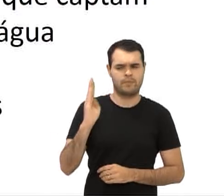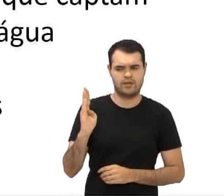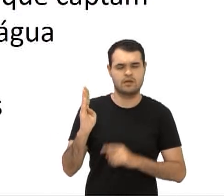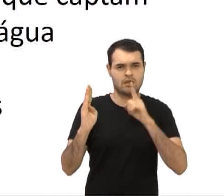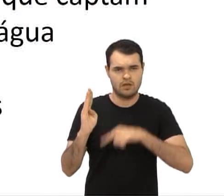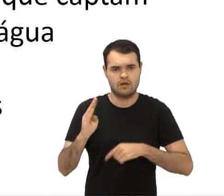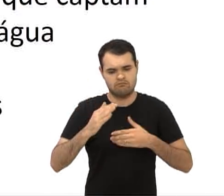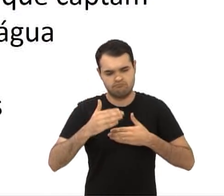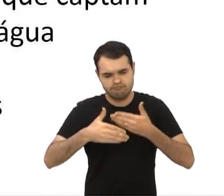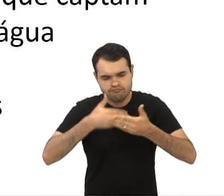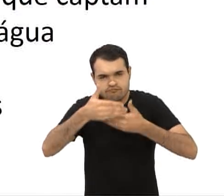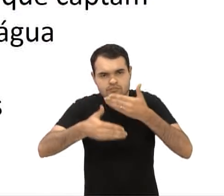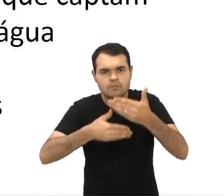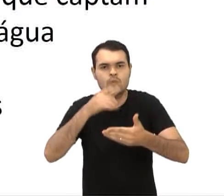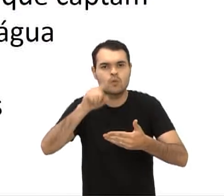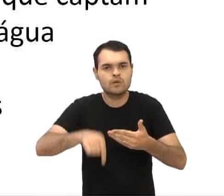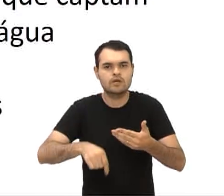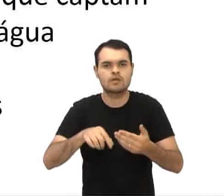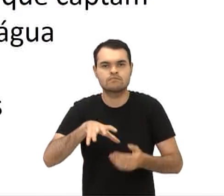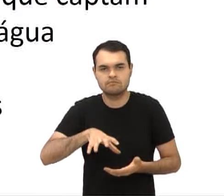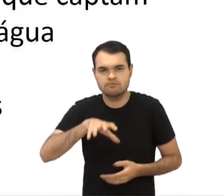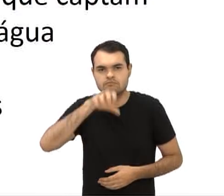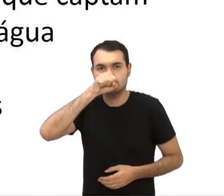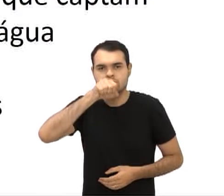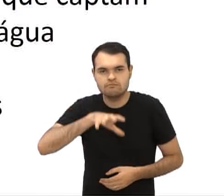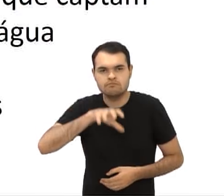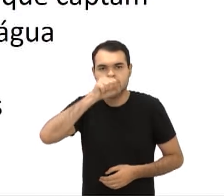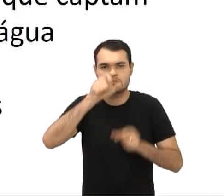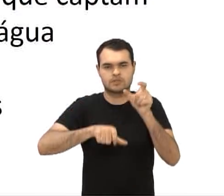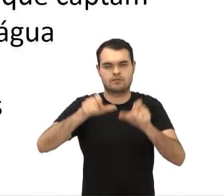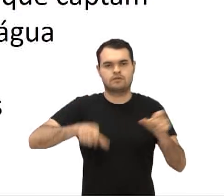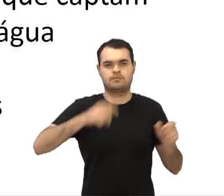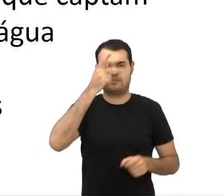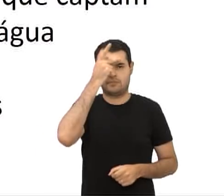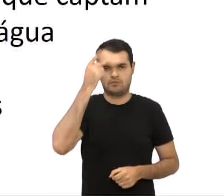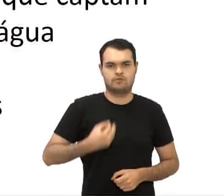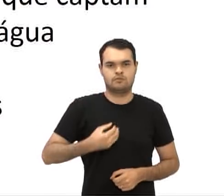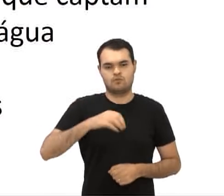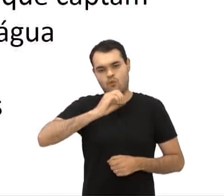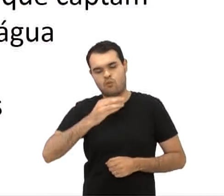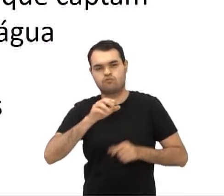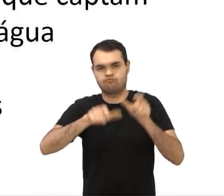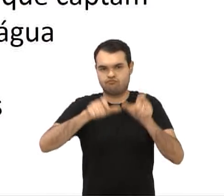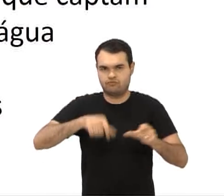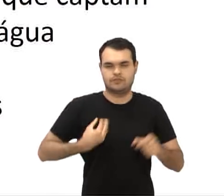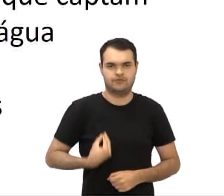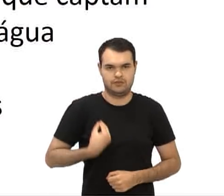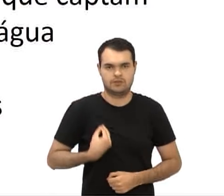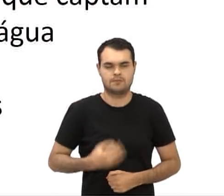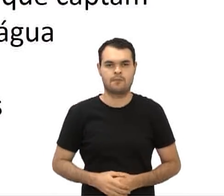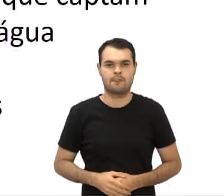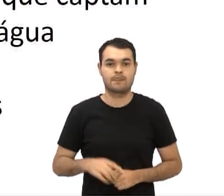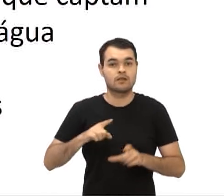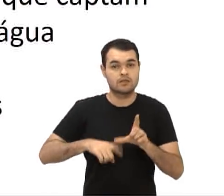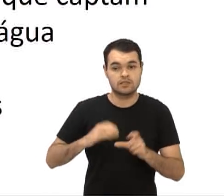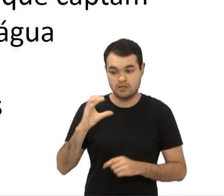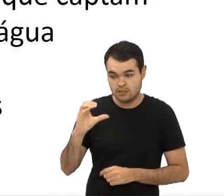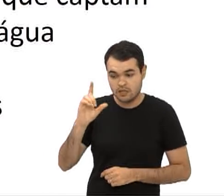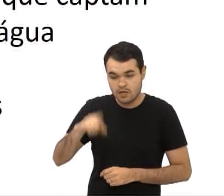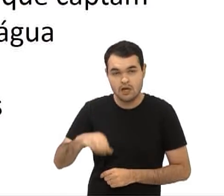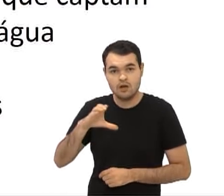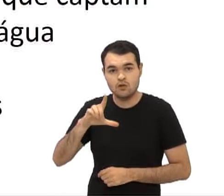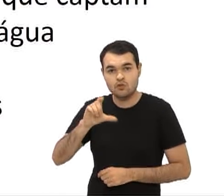um processo relacionado à respiração dos seres vivos. Letra C, ocorre nos cloroplastos de